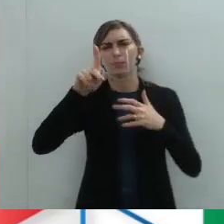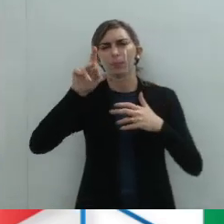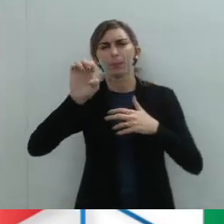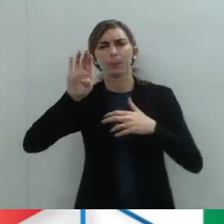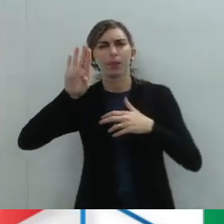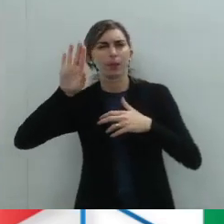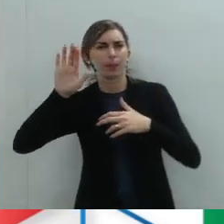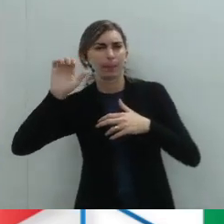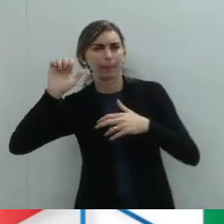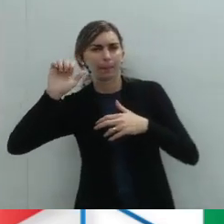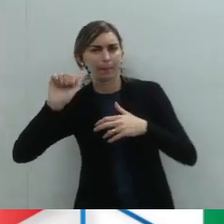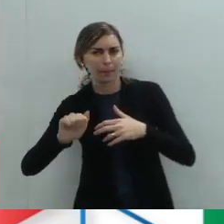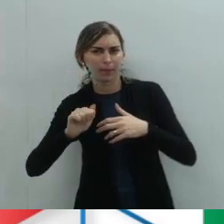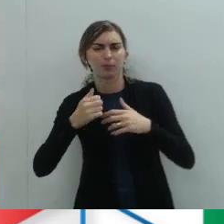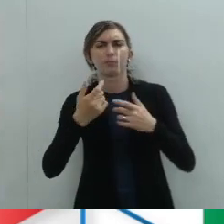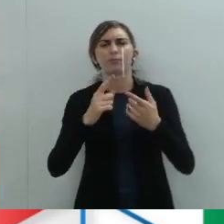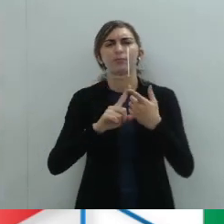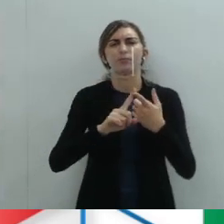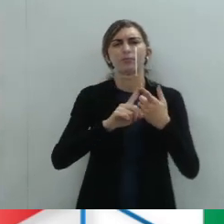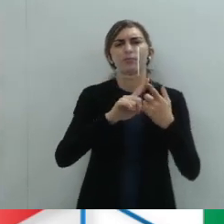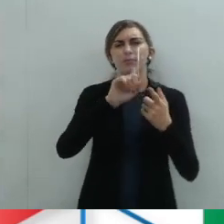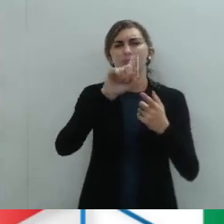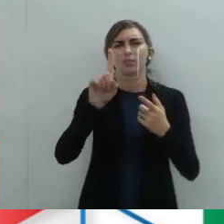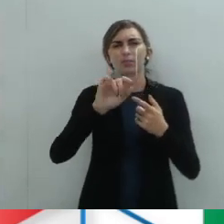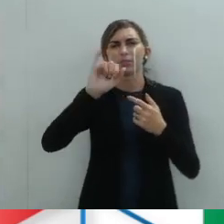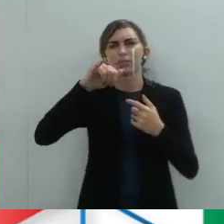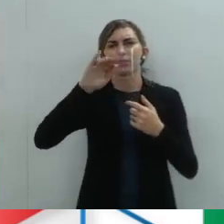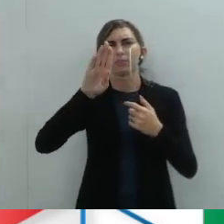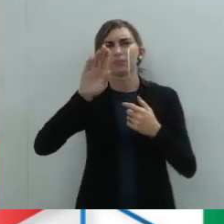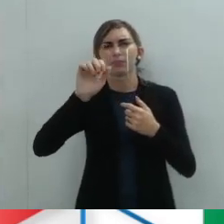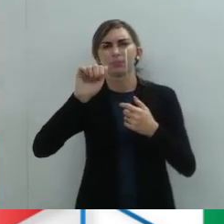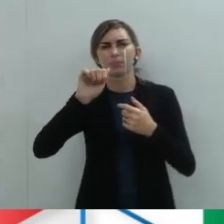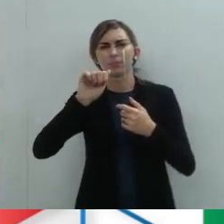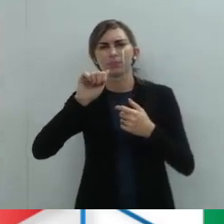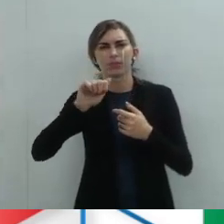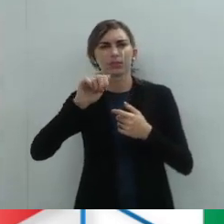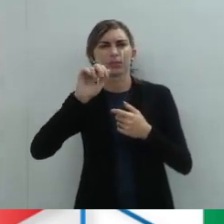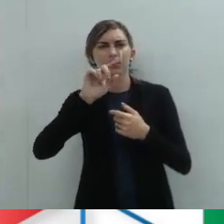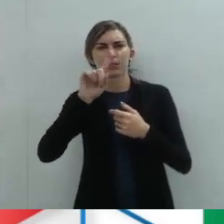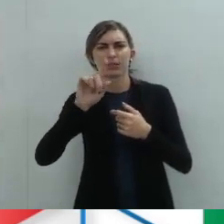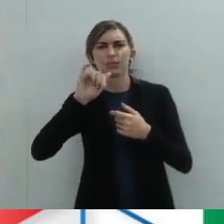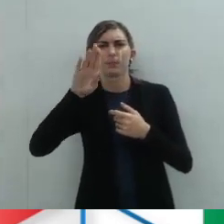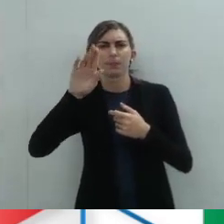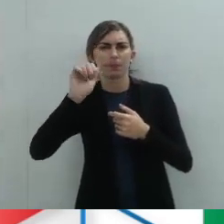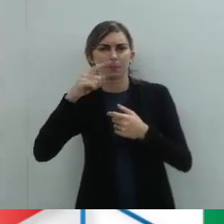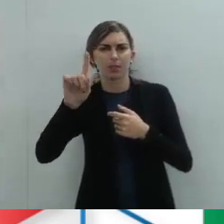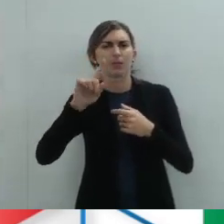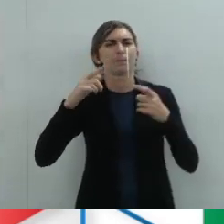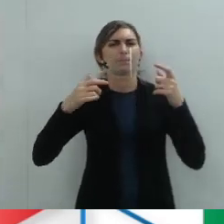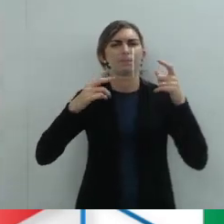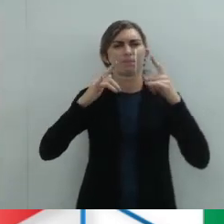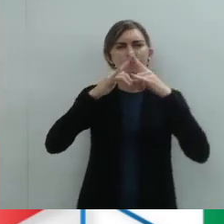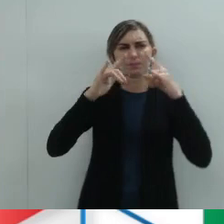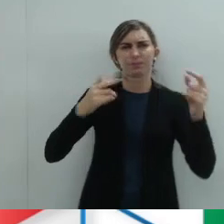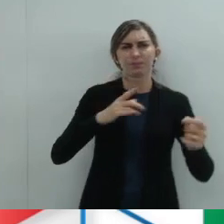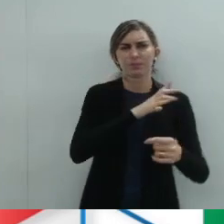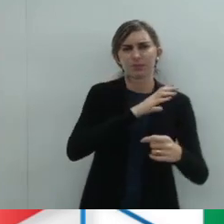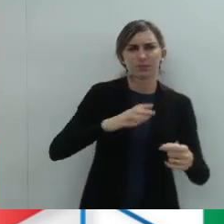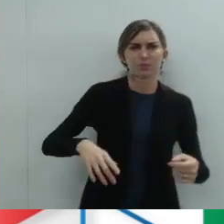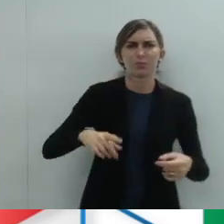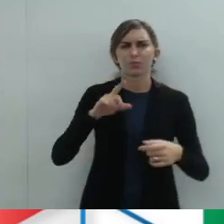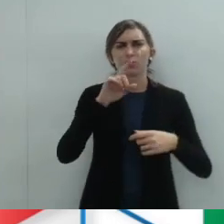e Zanzibar, entre outros, tá certo? Então a gente tá vendo esse império. Os Zulus,